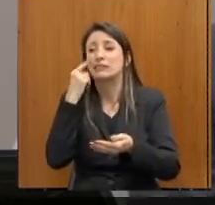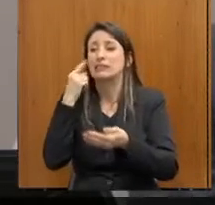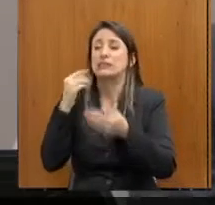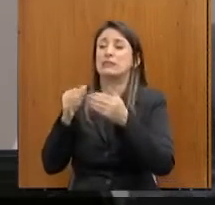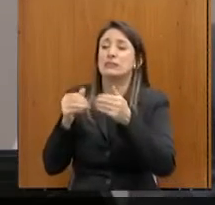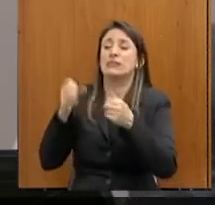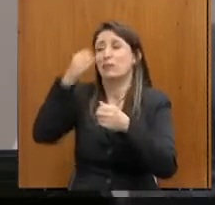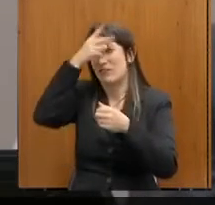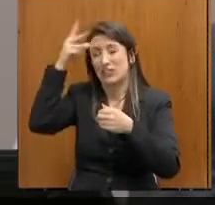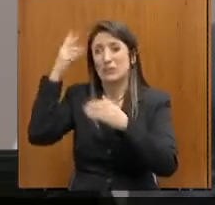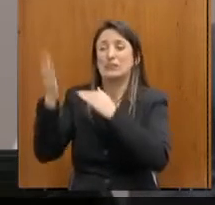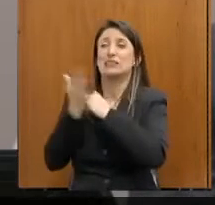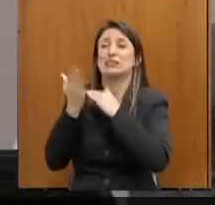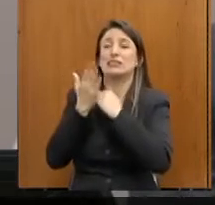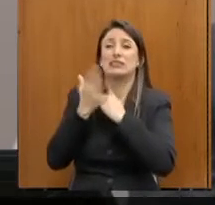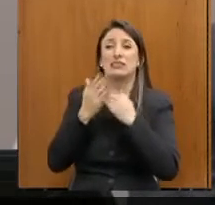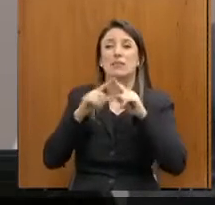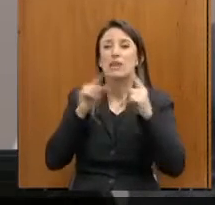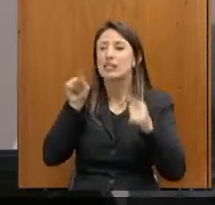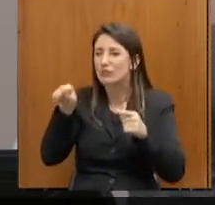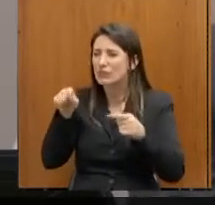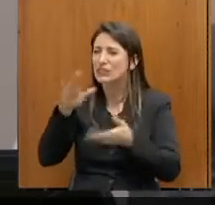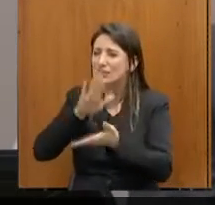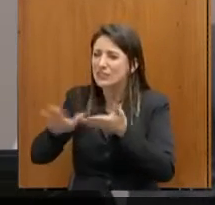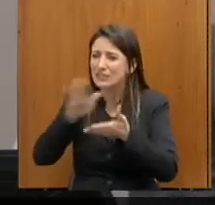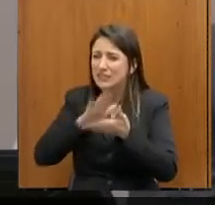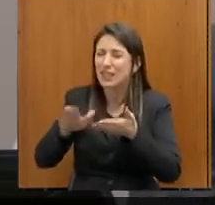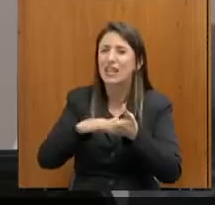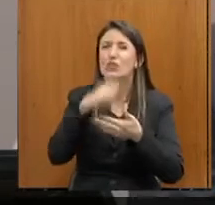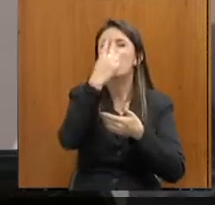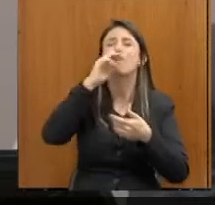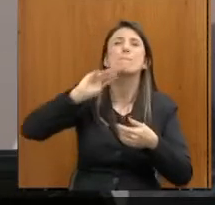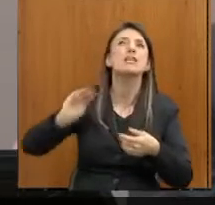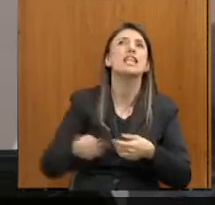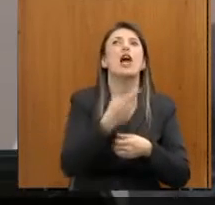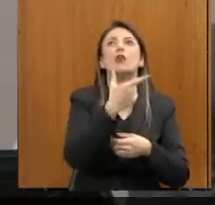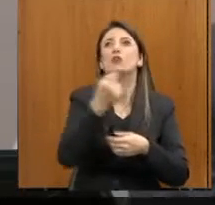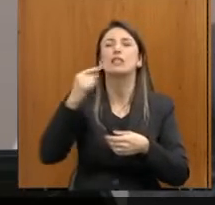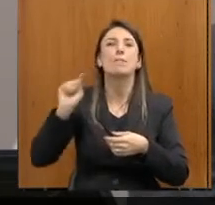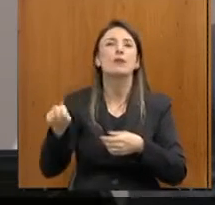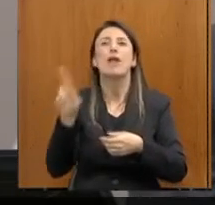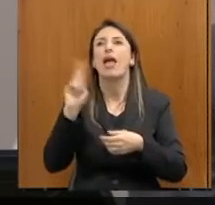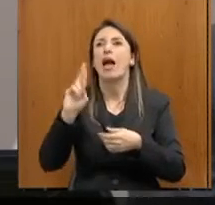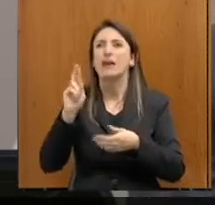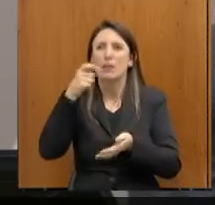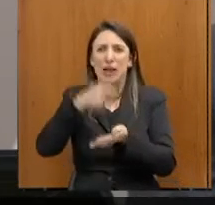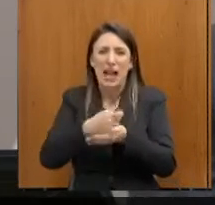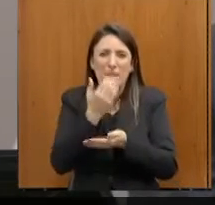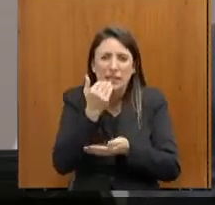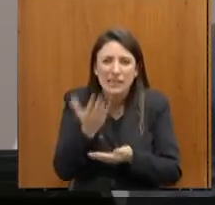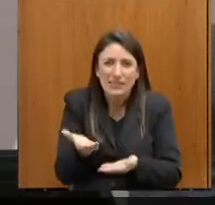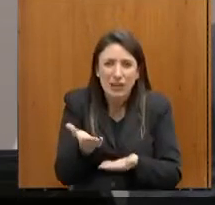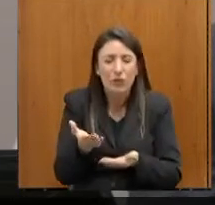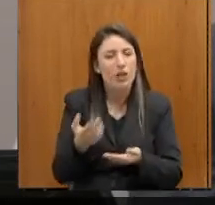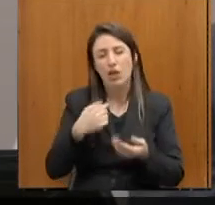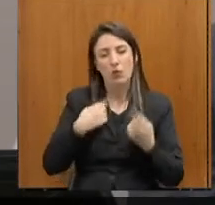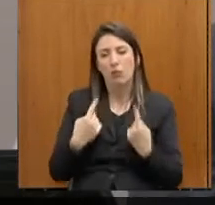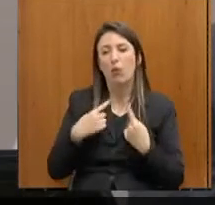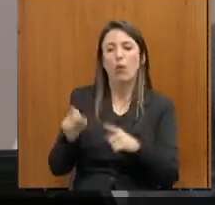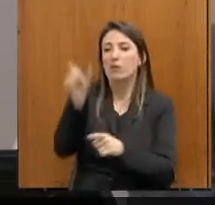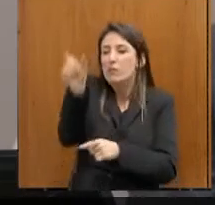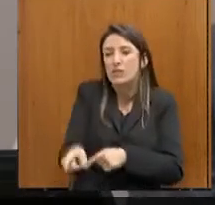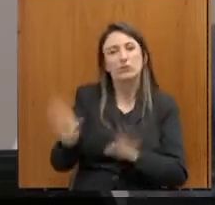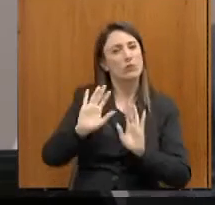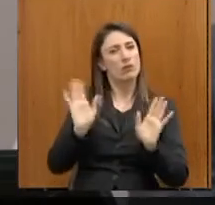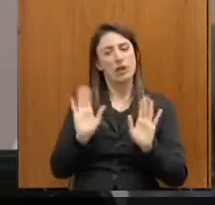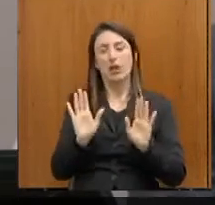r$ 1200000 com alimentação então eu tô fazendo aqui não é nada contra ninguém da minha função como fiscalizar é obrigação